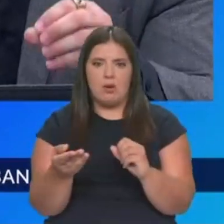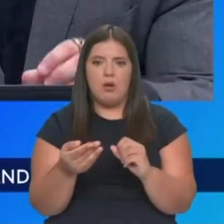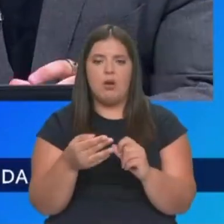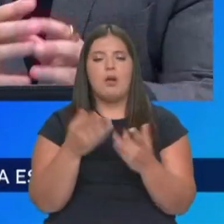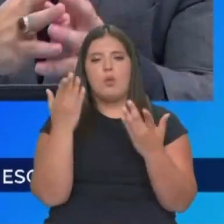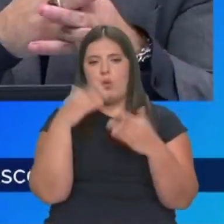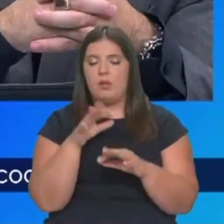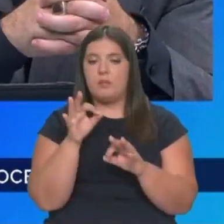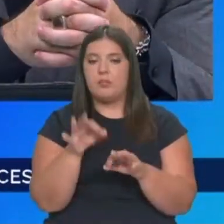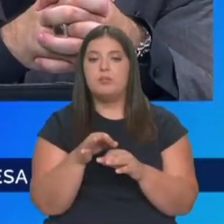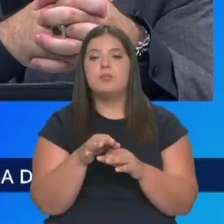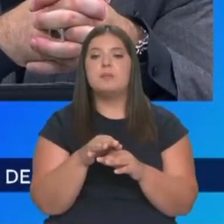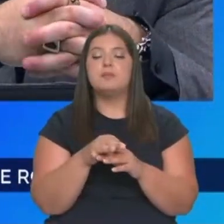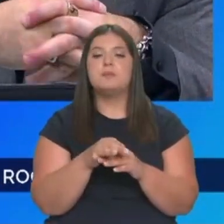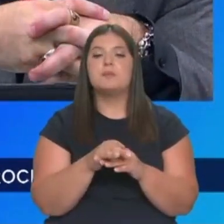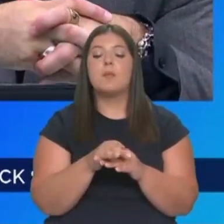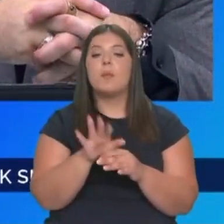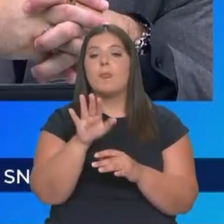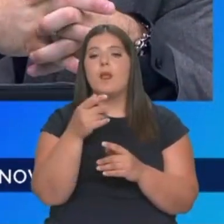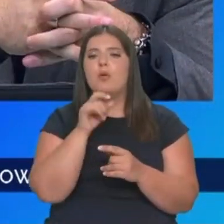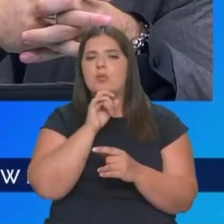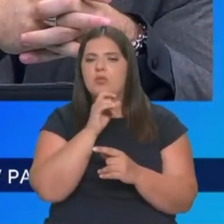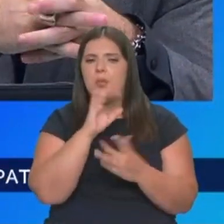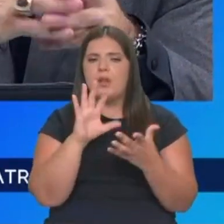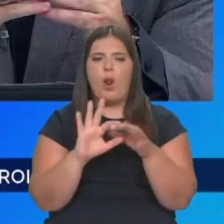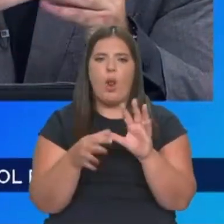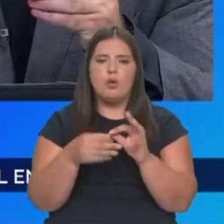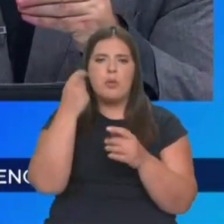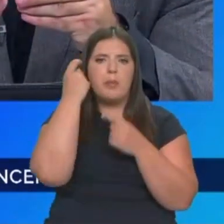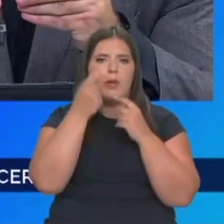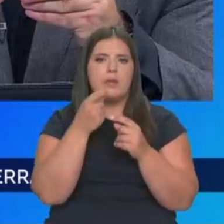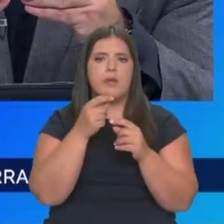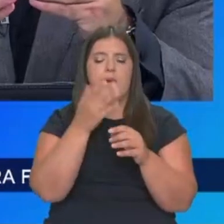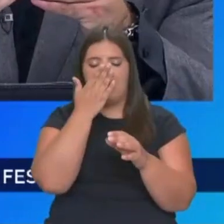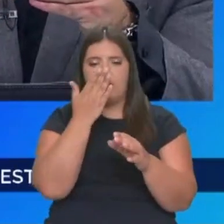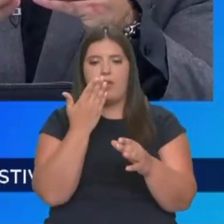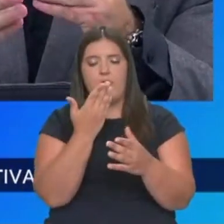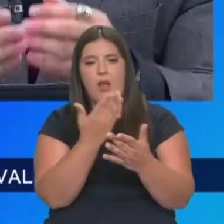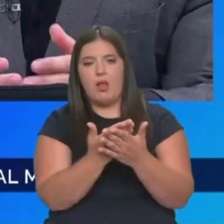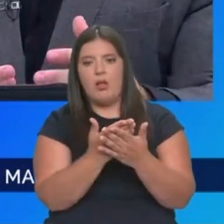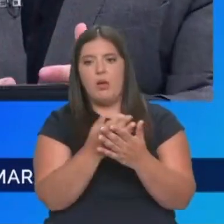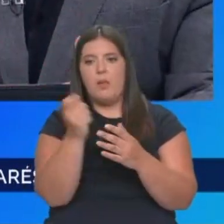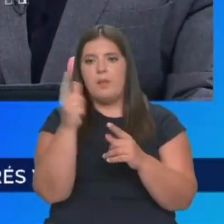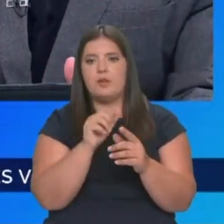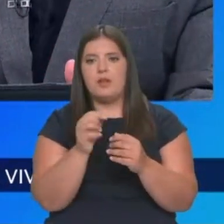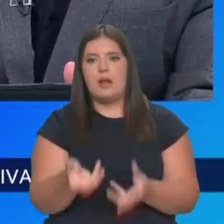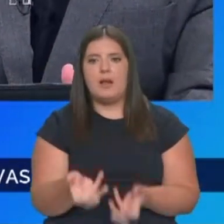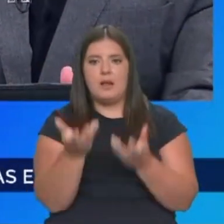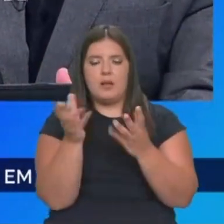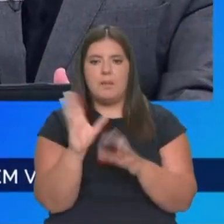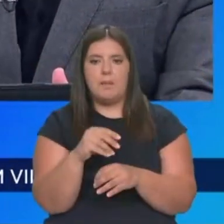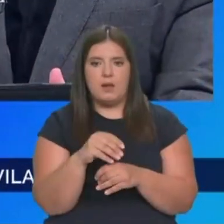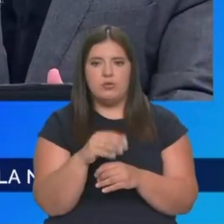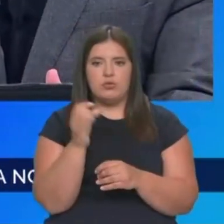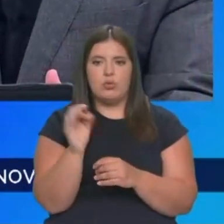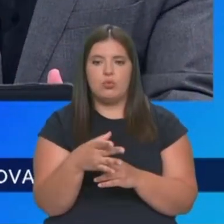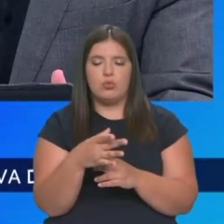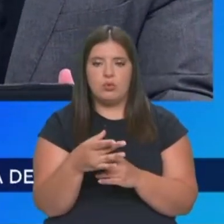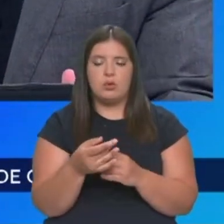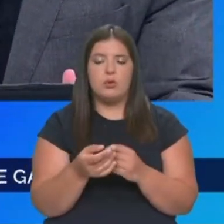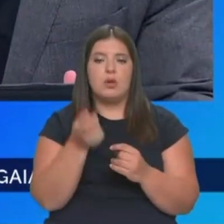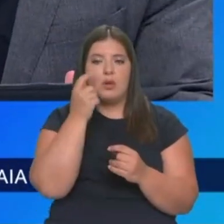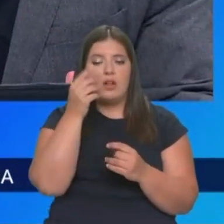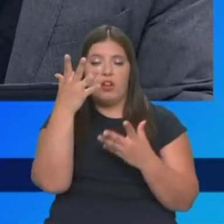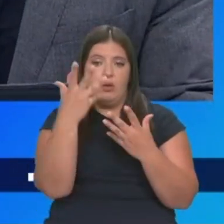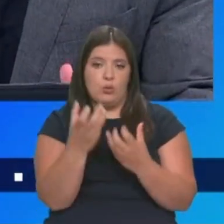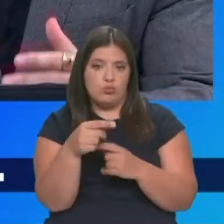noturno. Seria, se calhar, lógico pensar que o hemisfério que está virado para a sua estrela é mais quente do que está virado, porque não